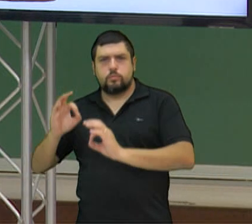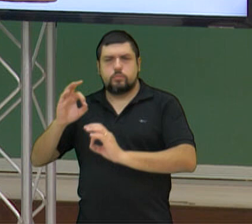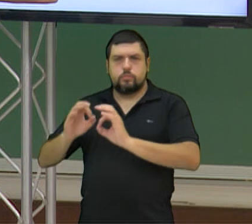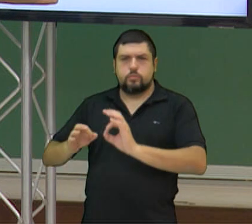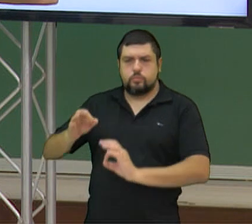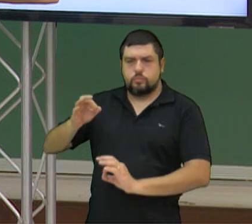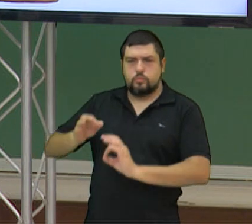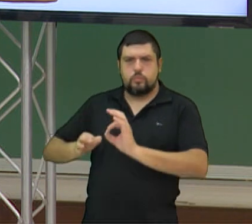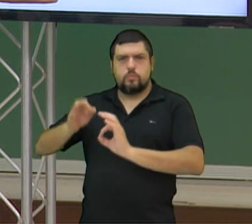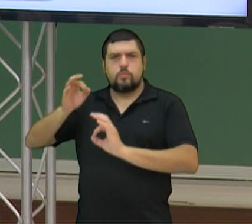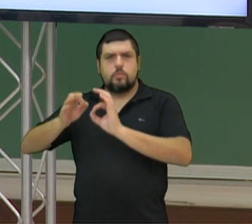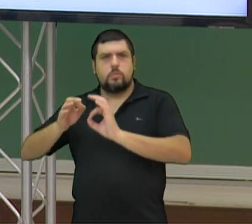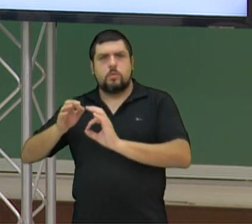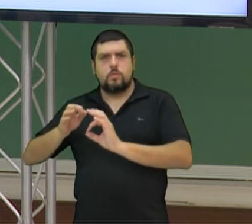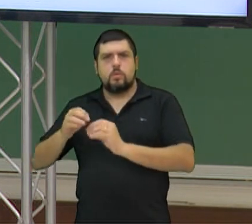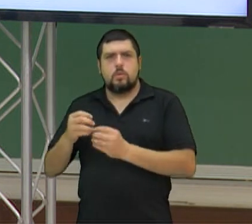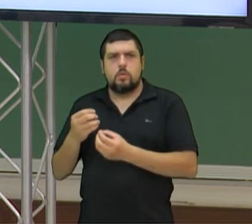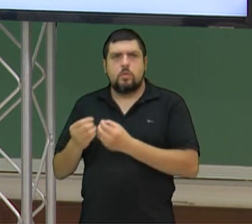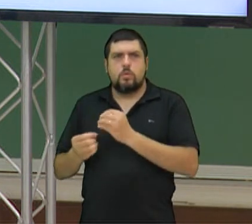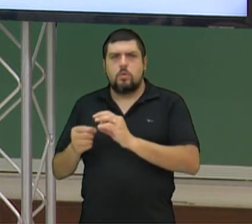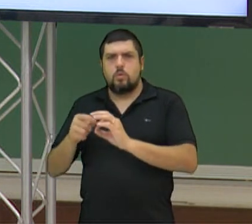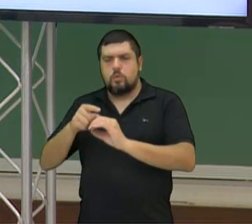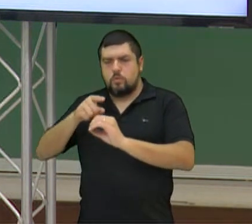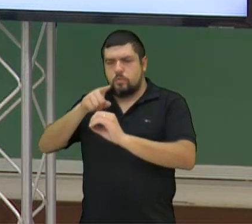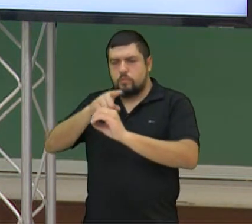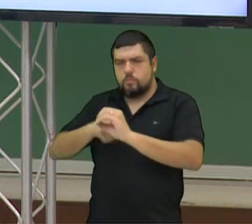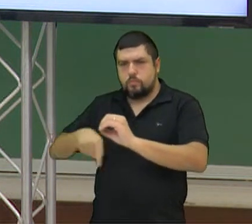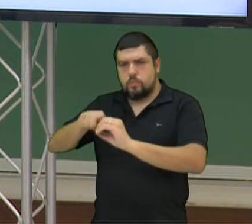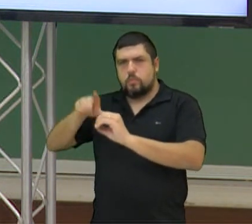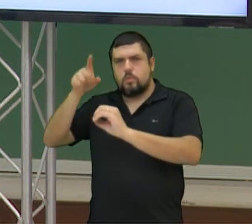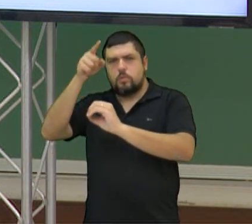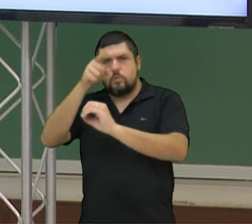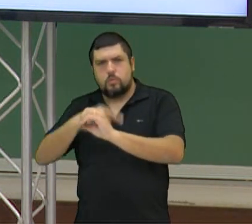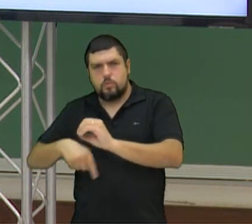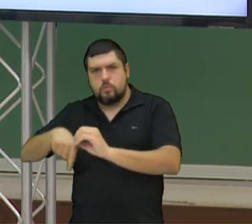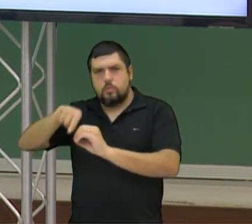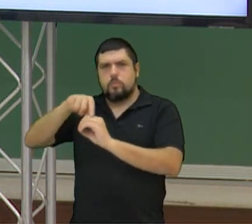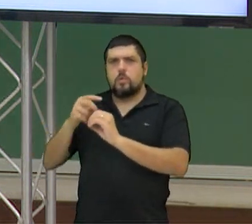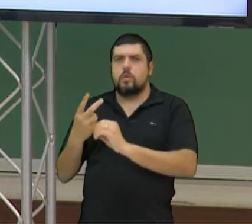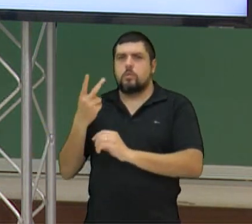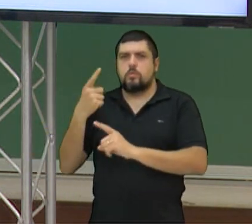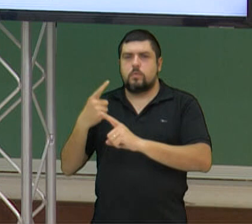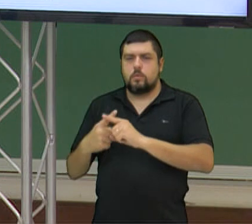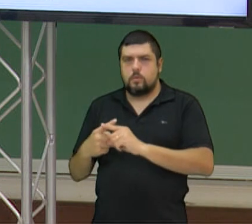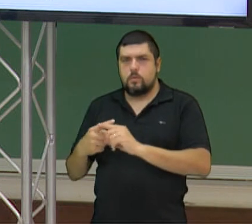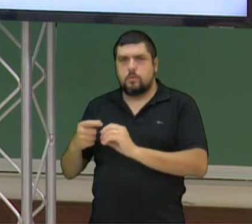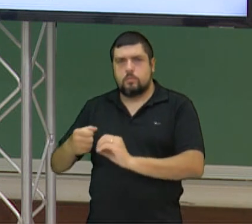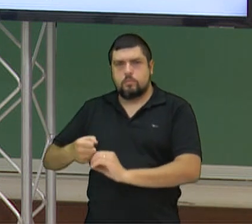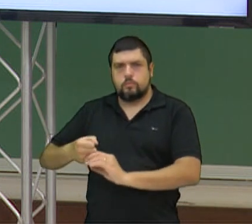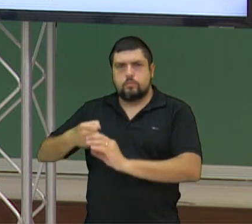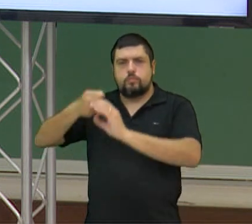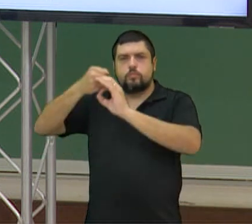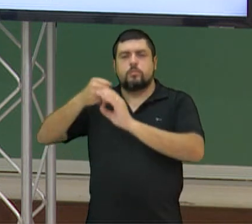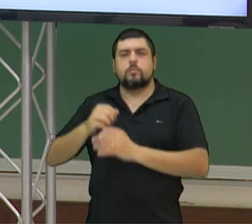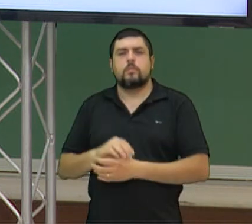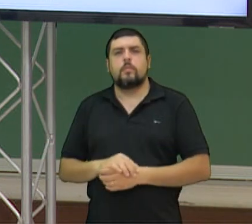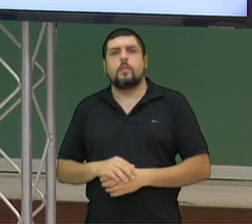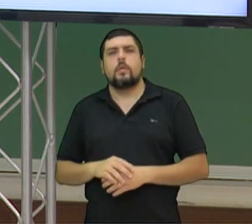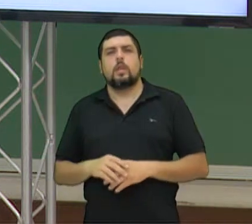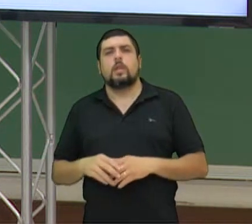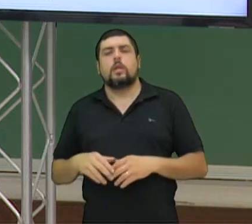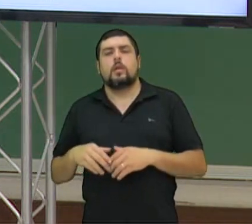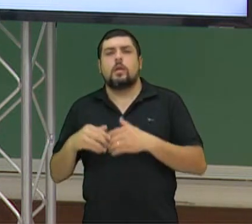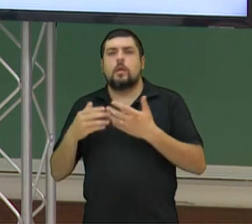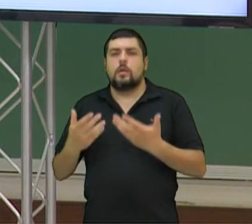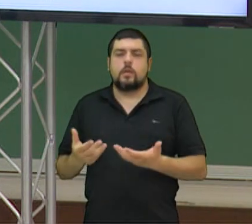está passando 2 vezes sobre essa polia 2 aqui, na situação 2, certo? Então, a força